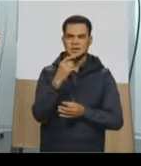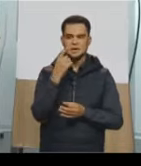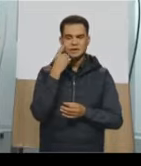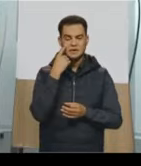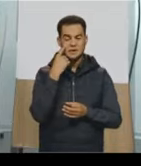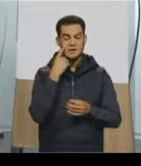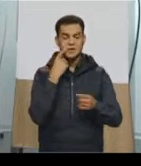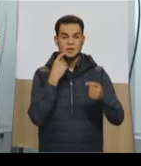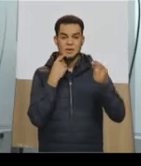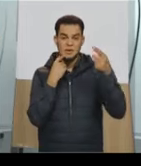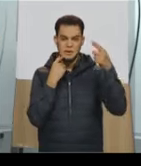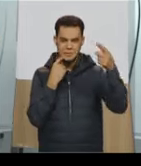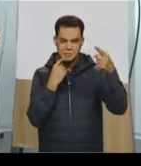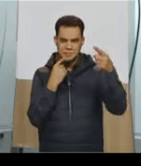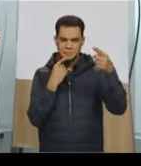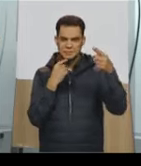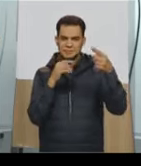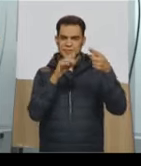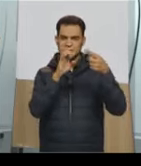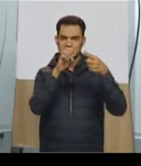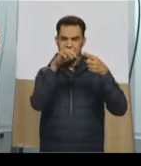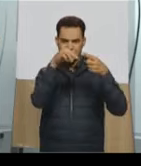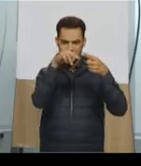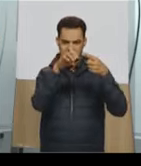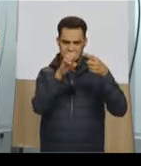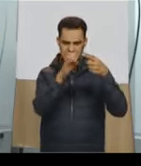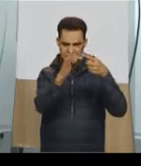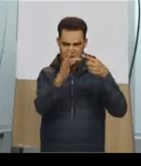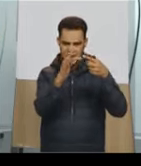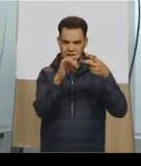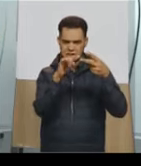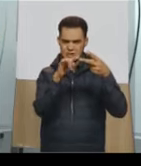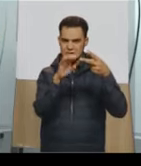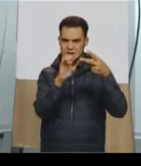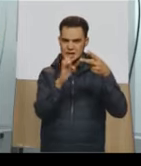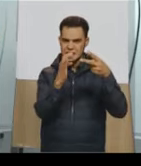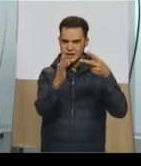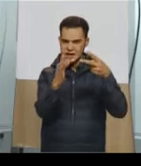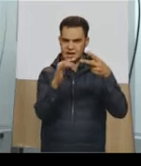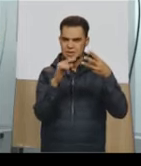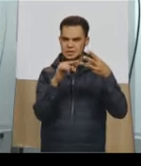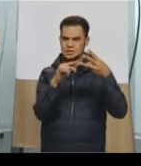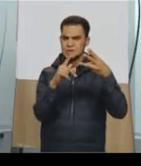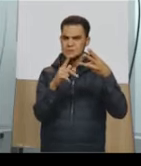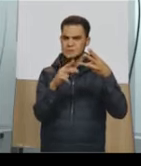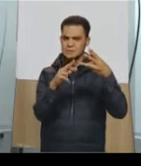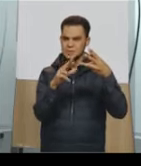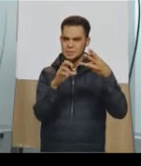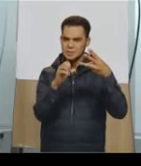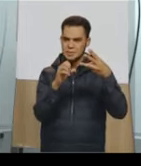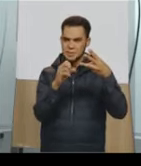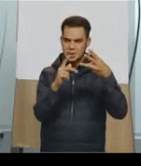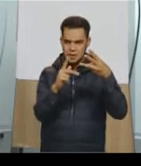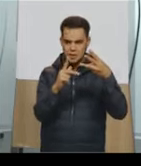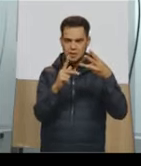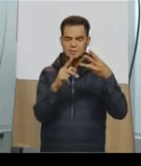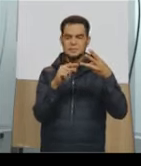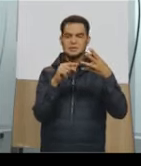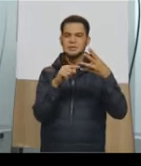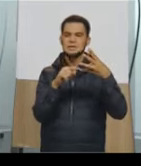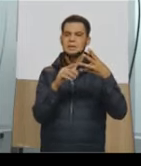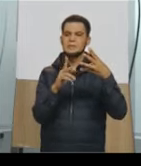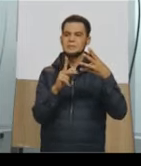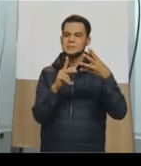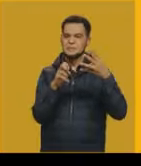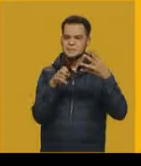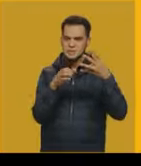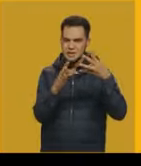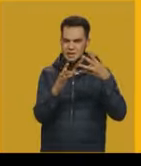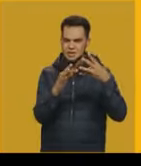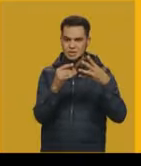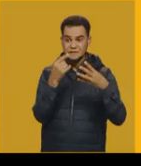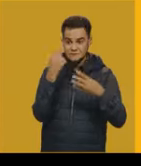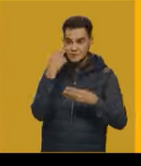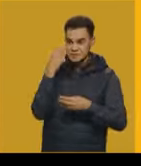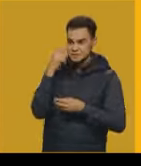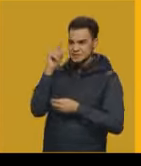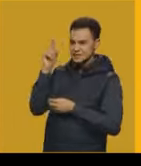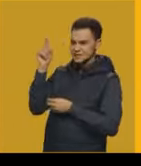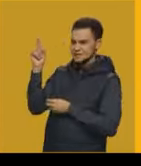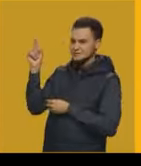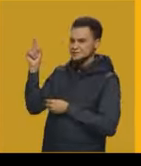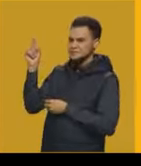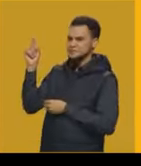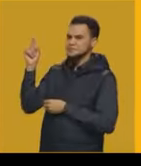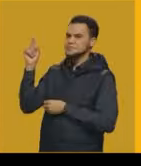mão, met, et, prop, but, pent. Então, 5 carbonos. Então, o prefixo